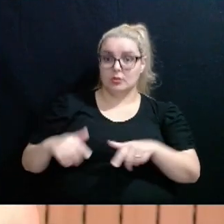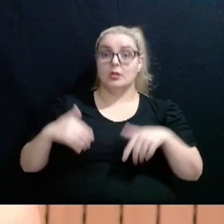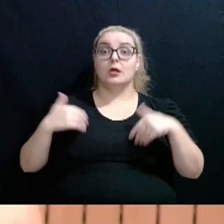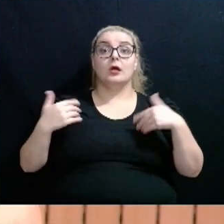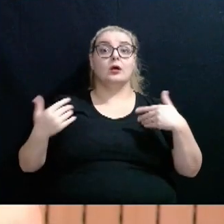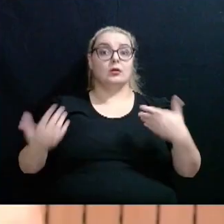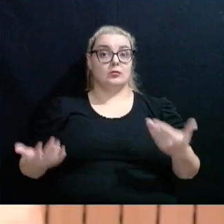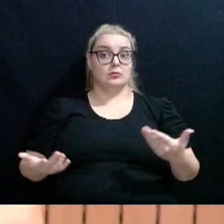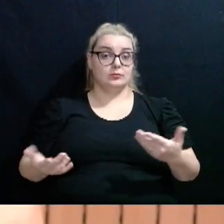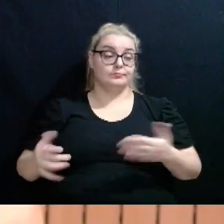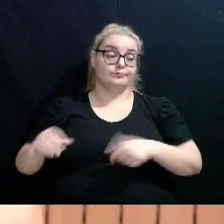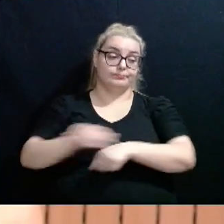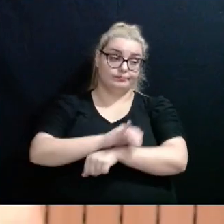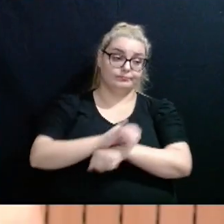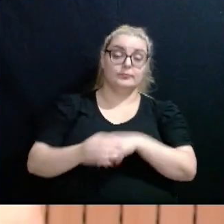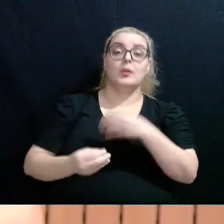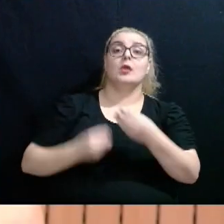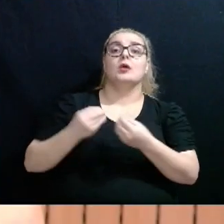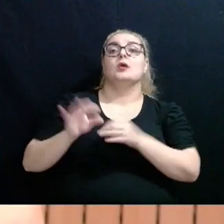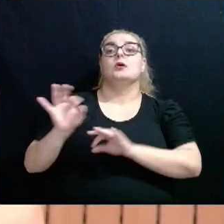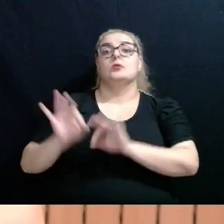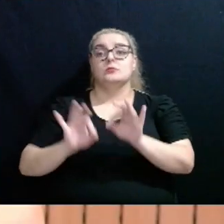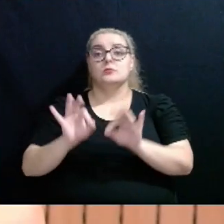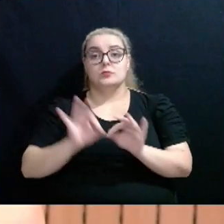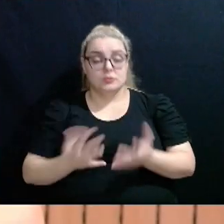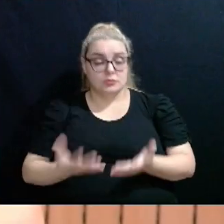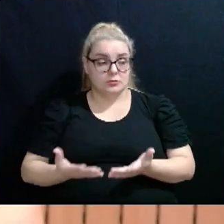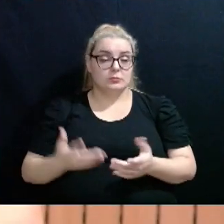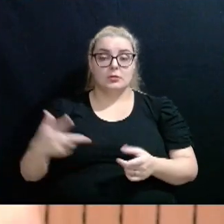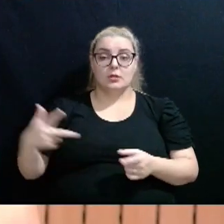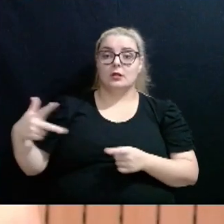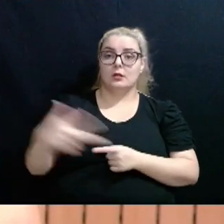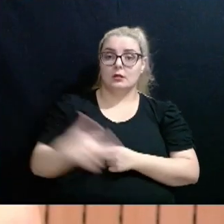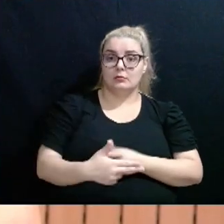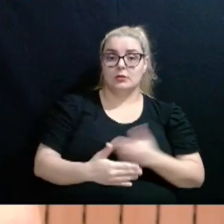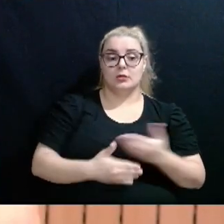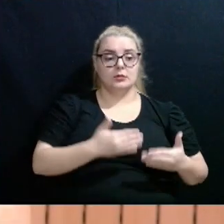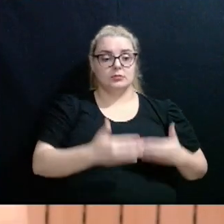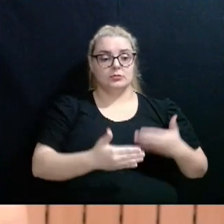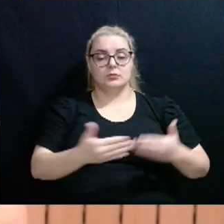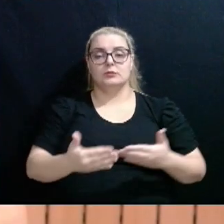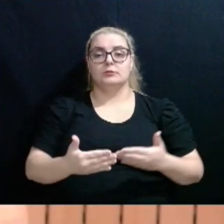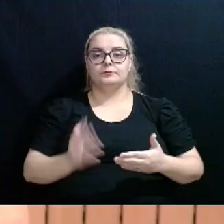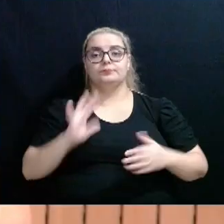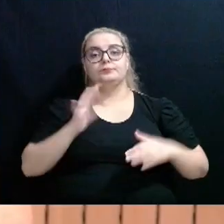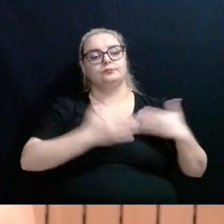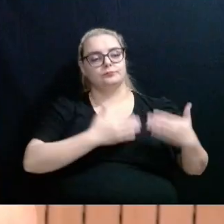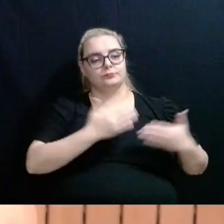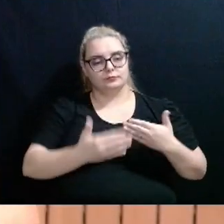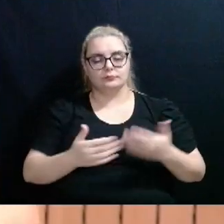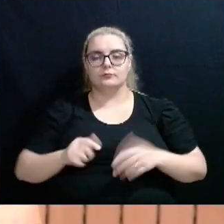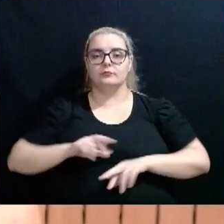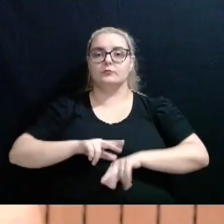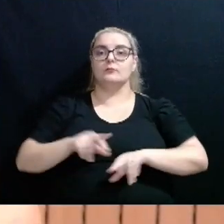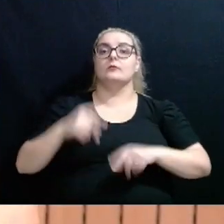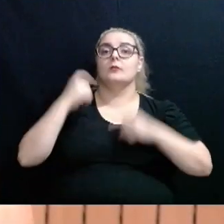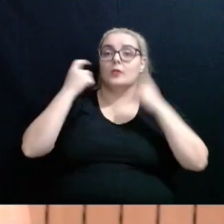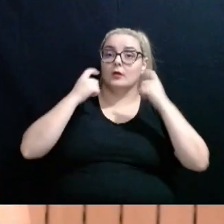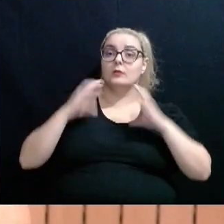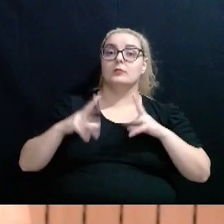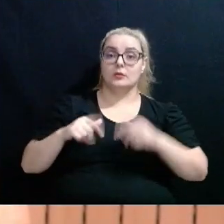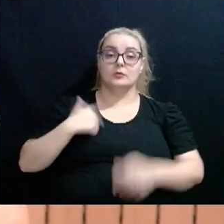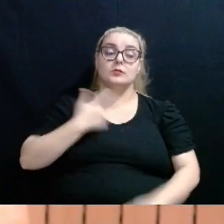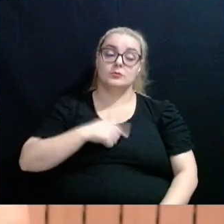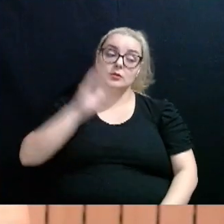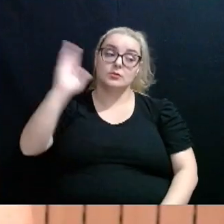como a gente pode se organizar para interromper esse processo que vem trazendo muita preocupação para todos nós brasileiros, diante